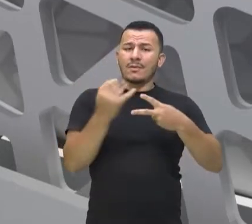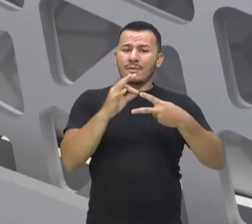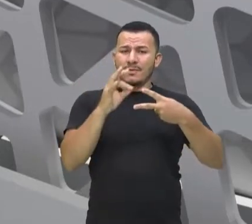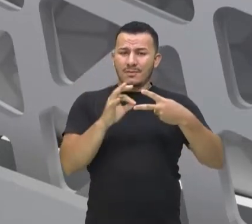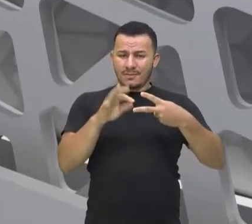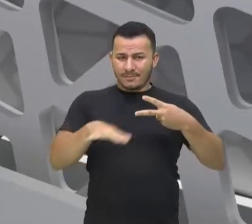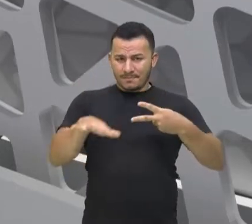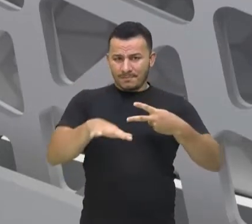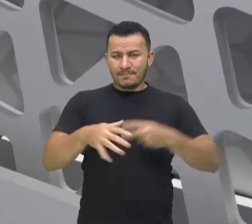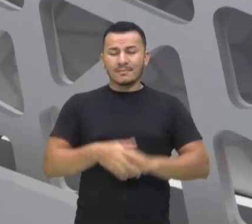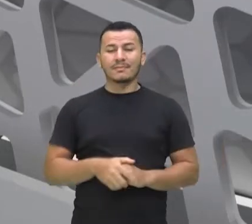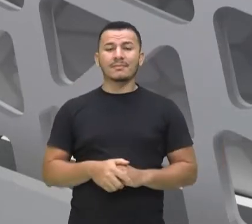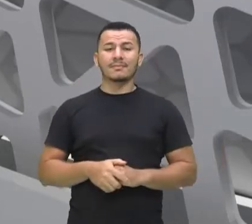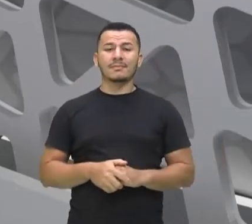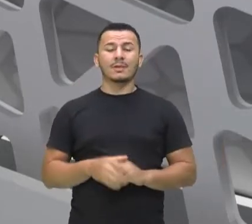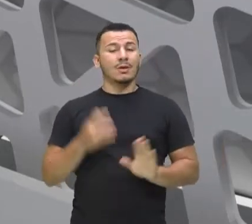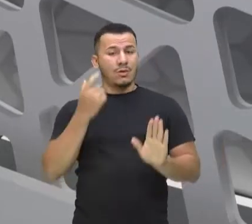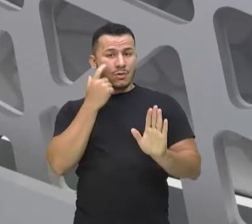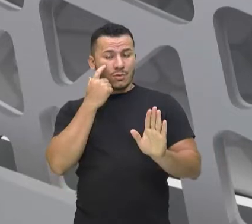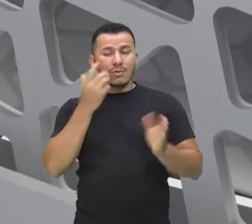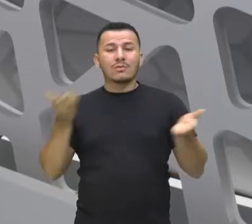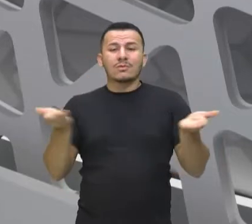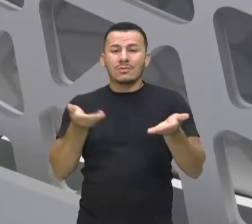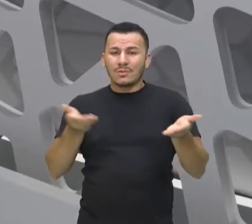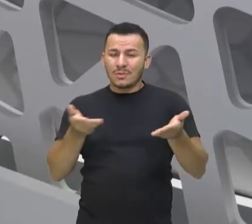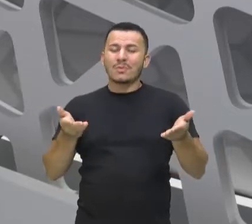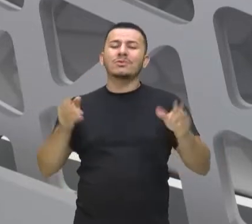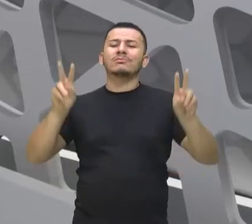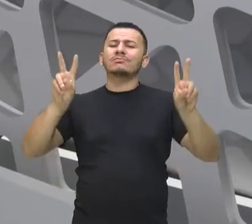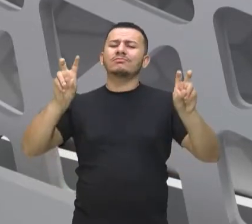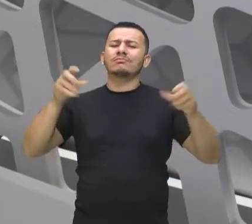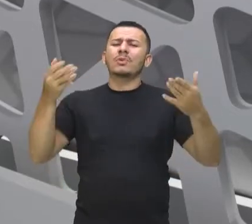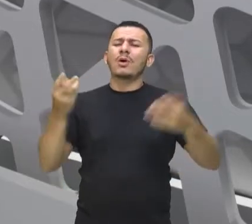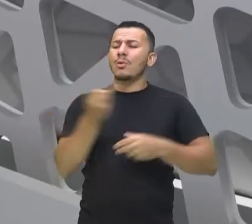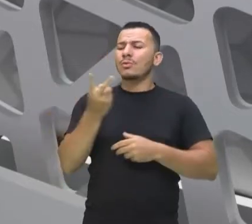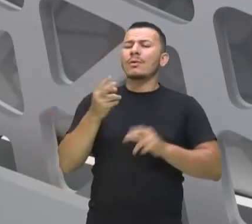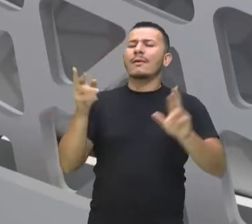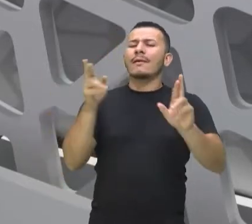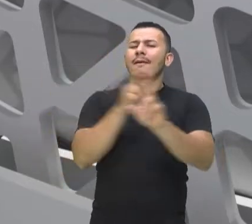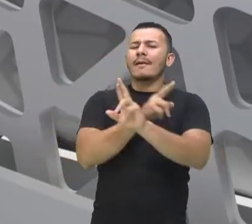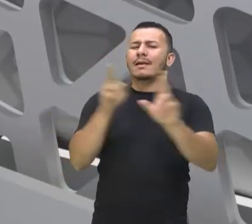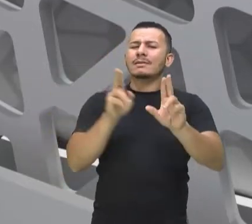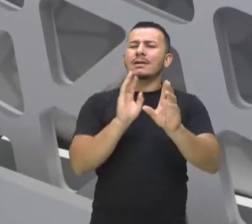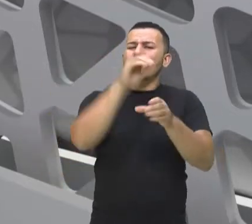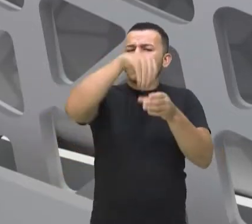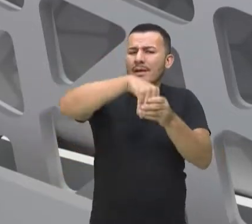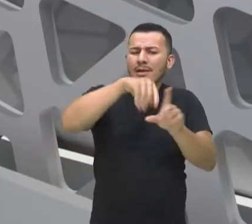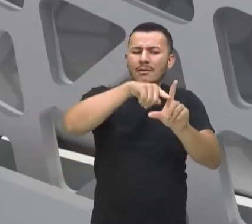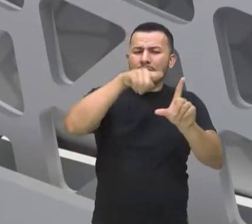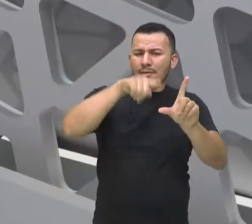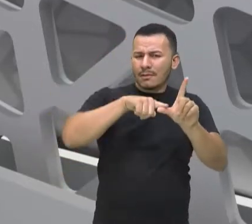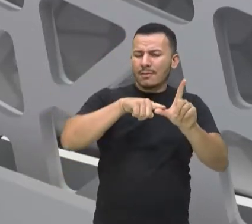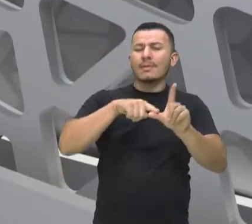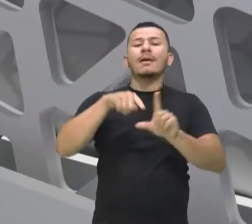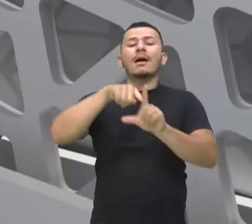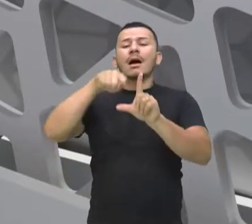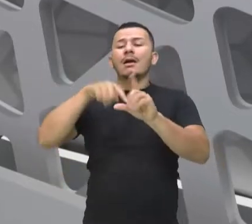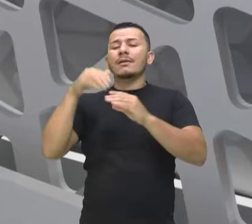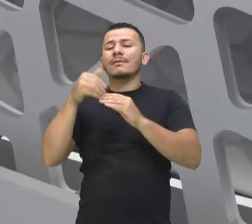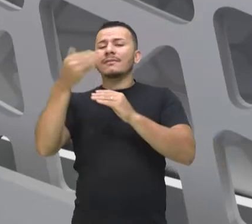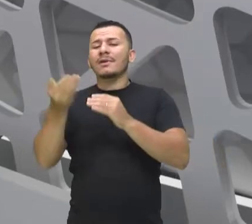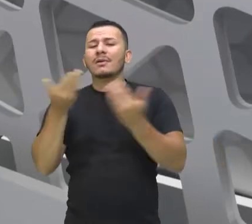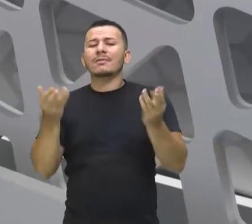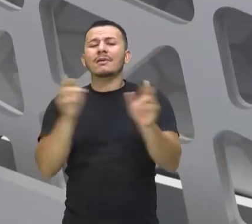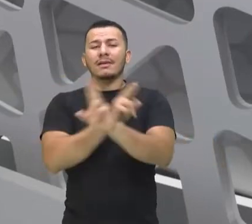E também a gente tem que perceber nessa aula qual é a relação que existe entre um ângulo interno e um ângulo externo, tá bom? Isso é